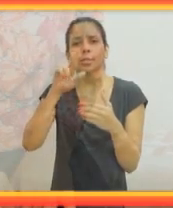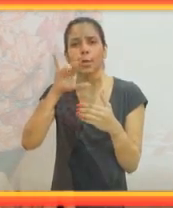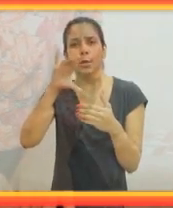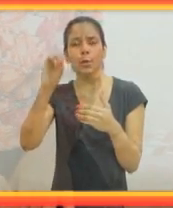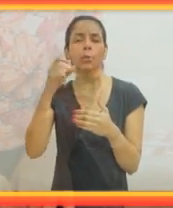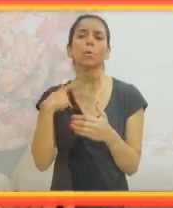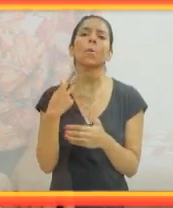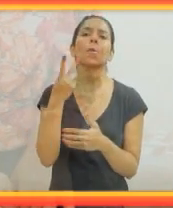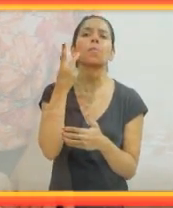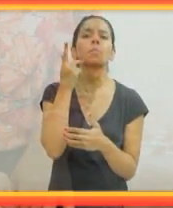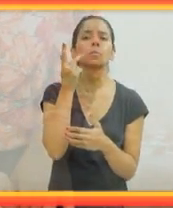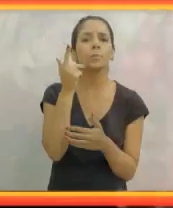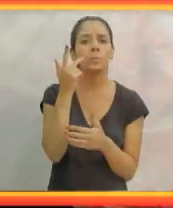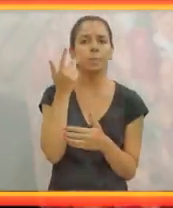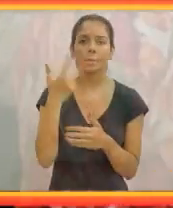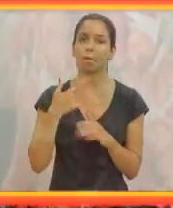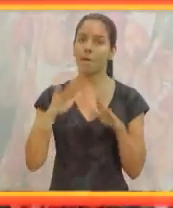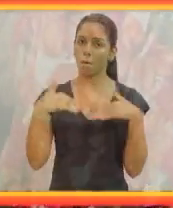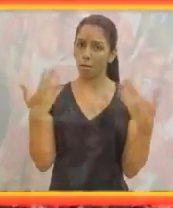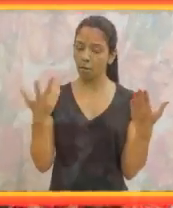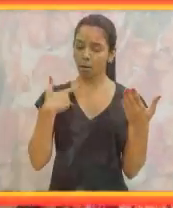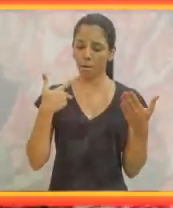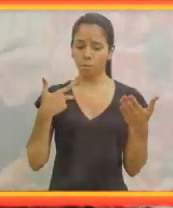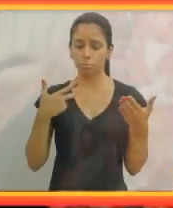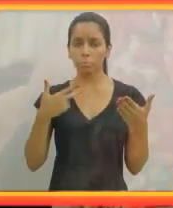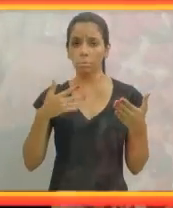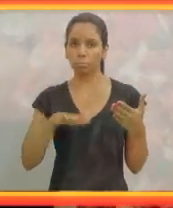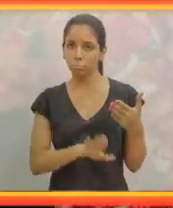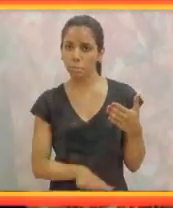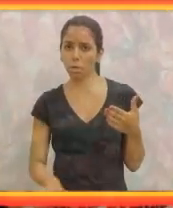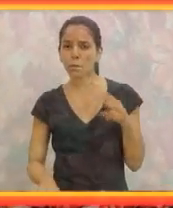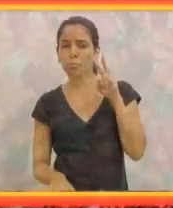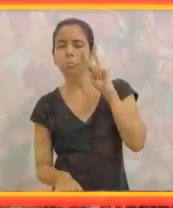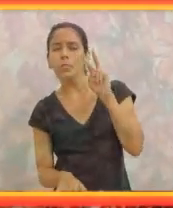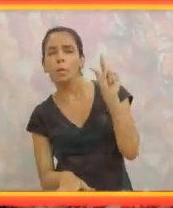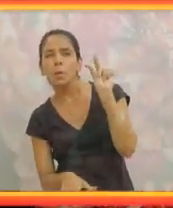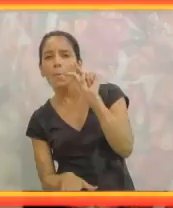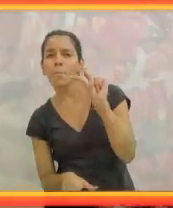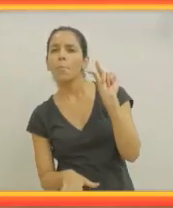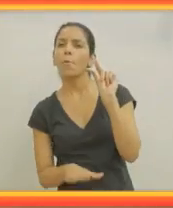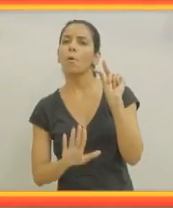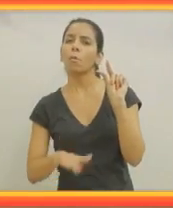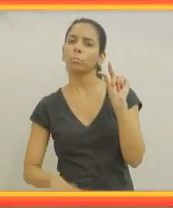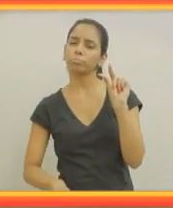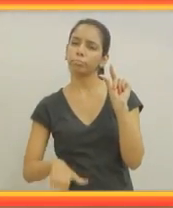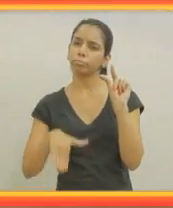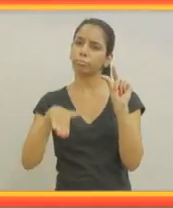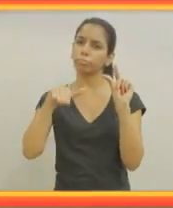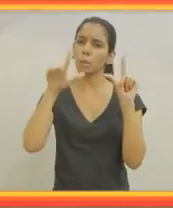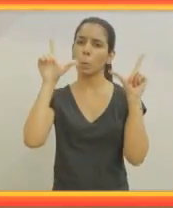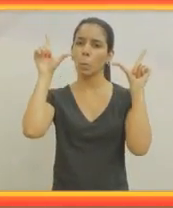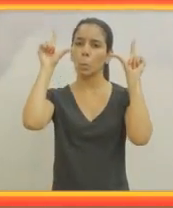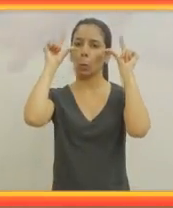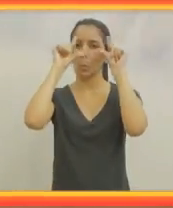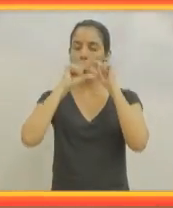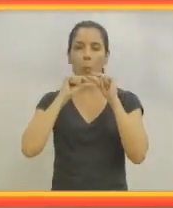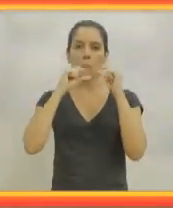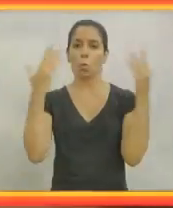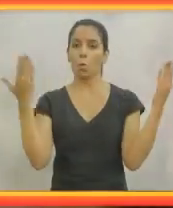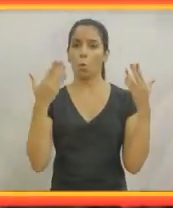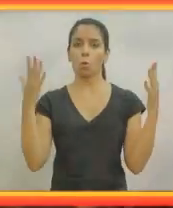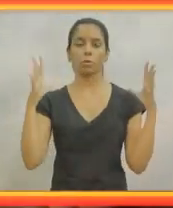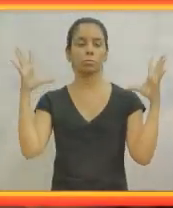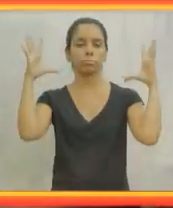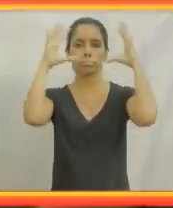no interior do Ceará. Na infância eu enxergava um pouco e com a idade isso diminuiu. Hoje